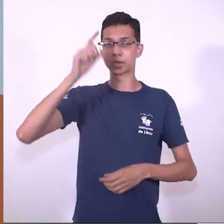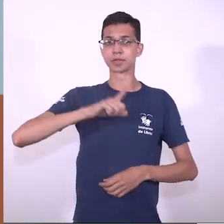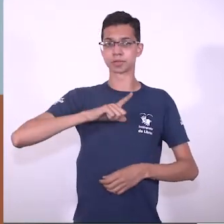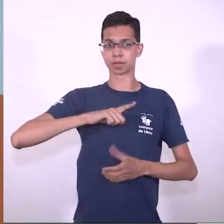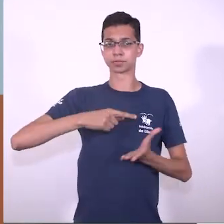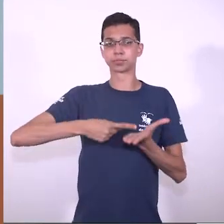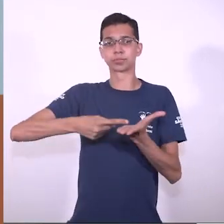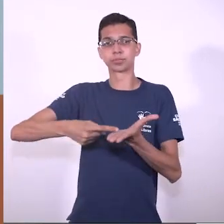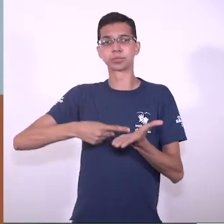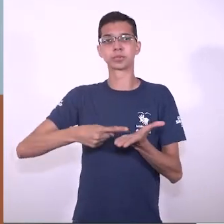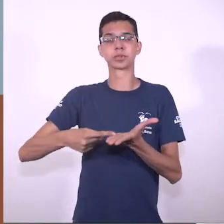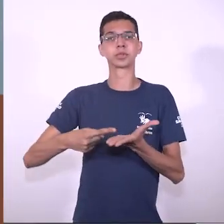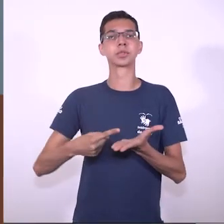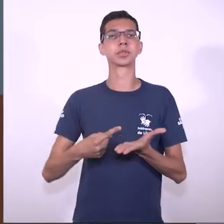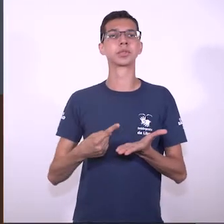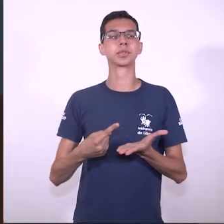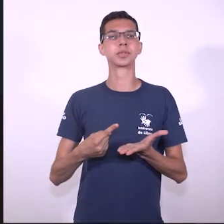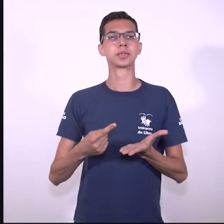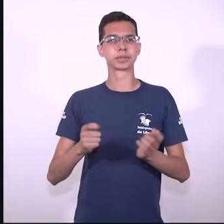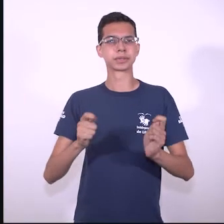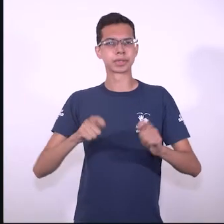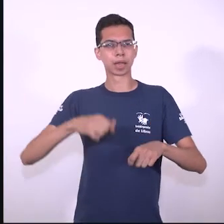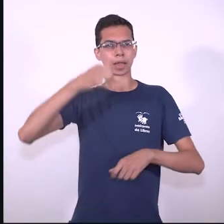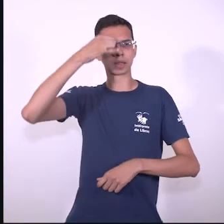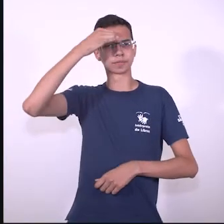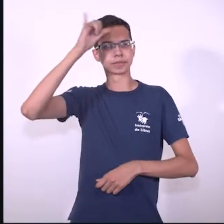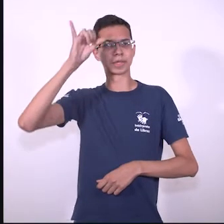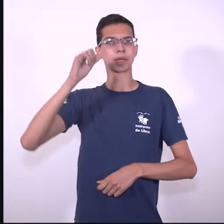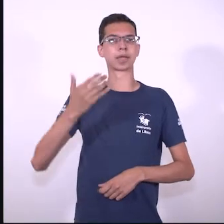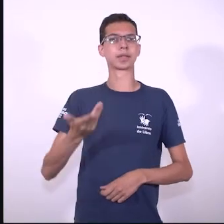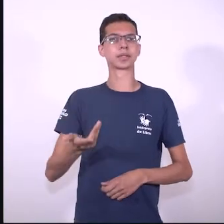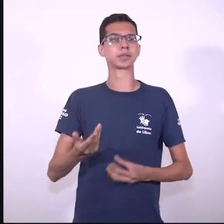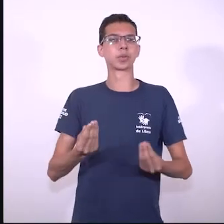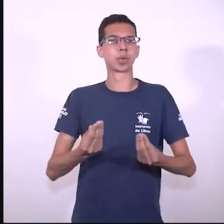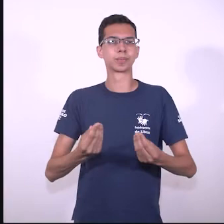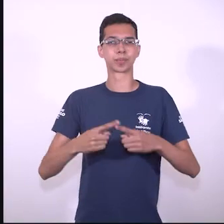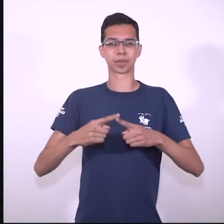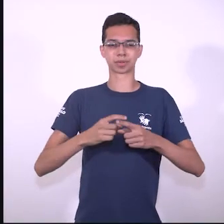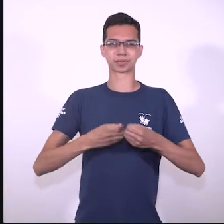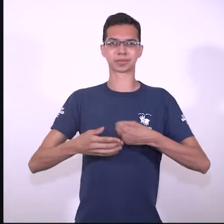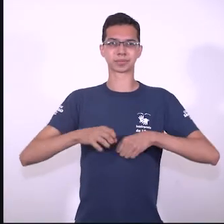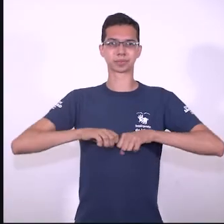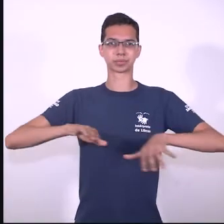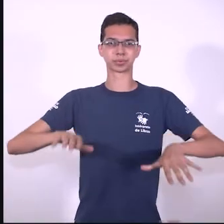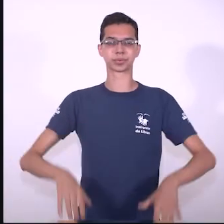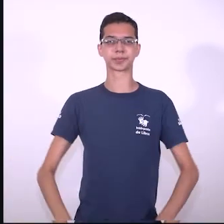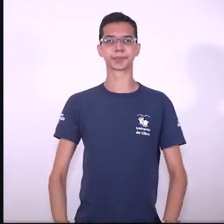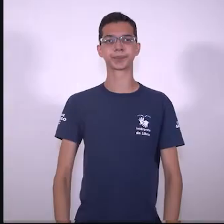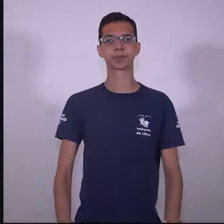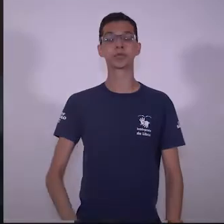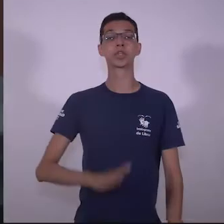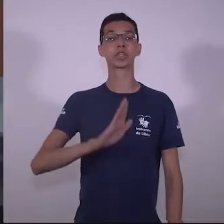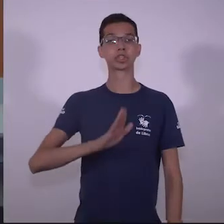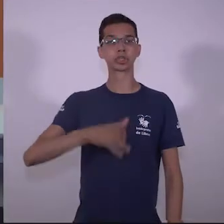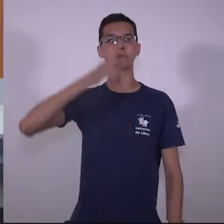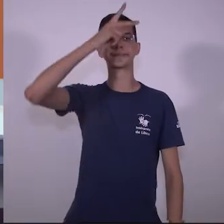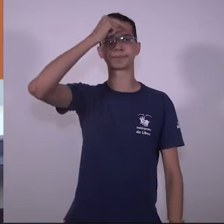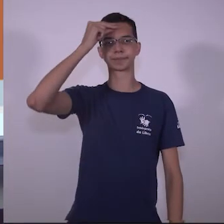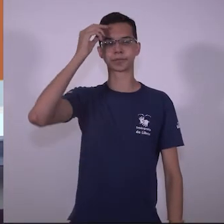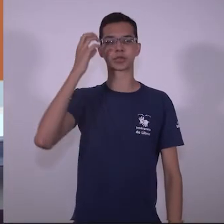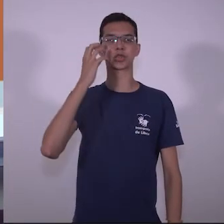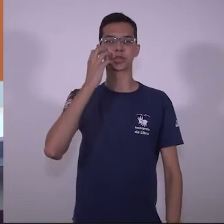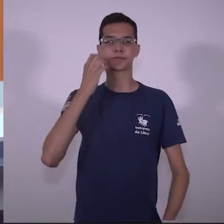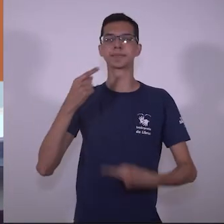antecipar quais? O prefeito Bruno Covas tem o tempo todo discutido com os demais prefeitos da região